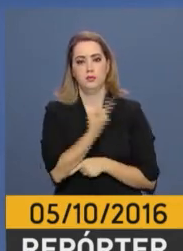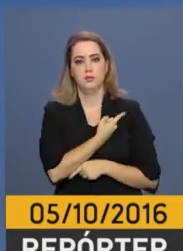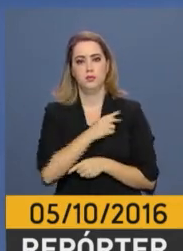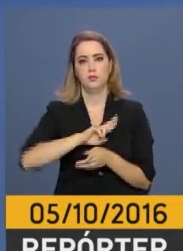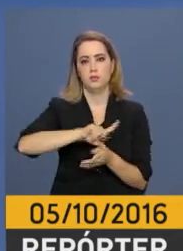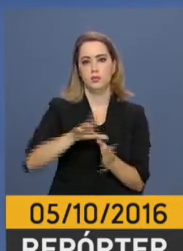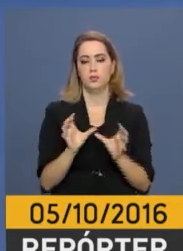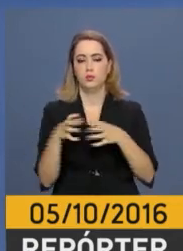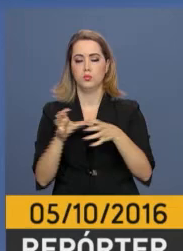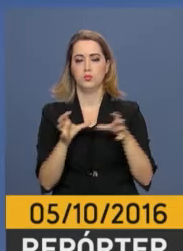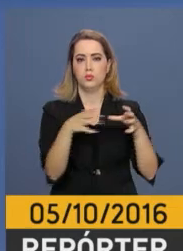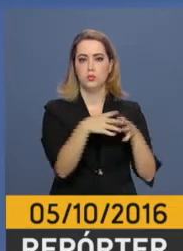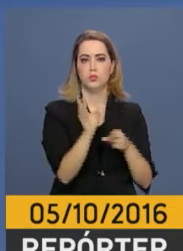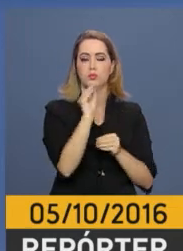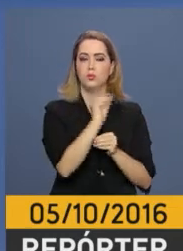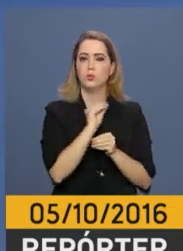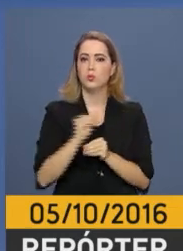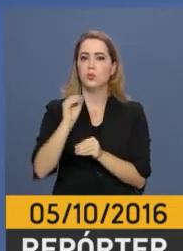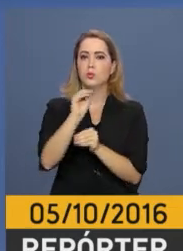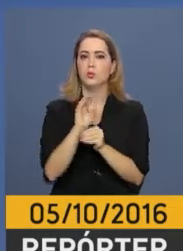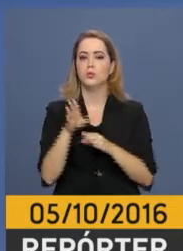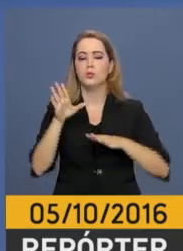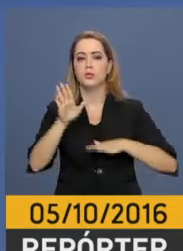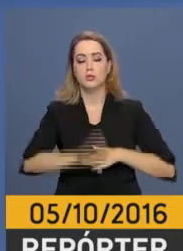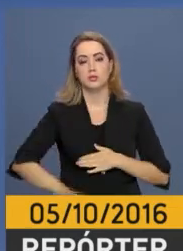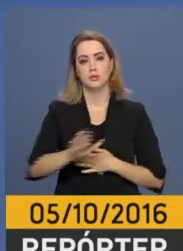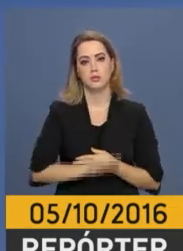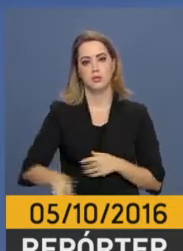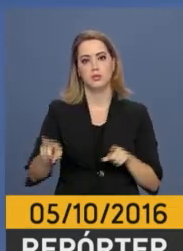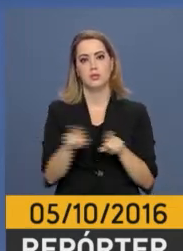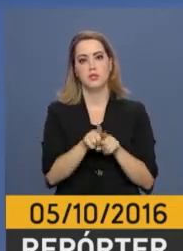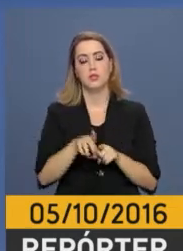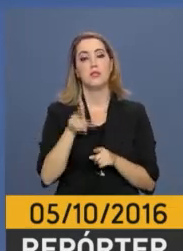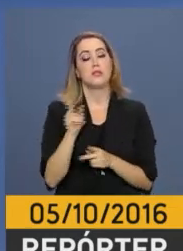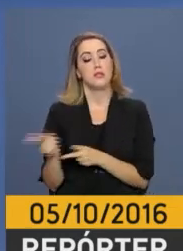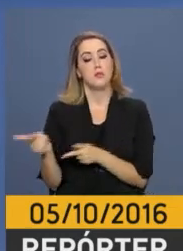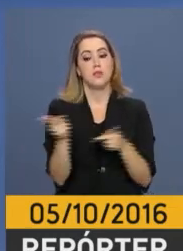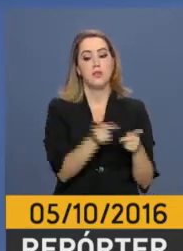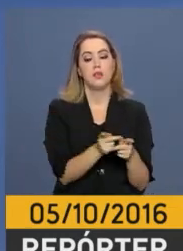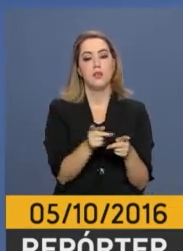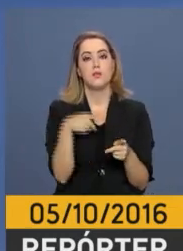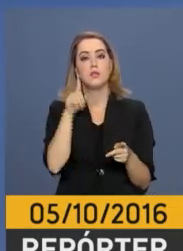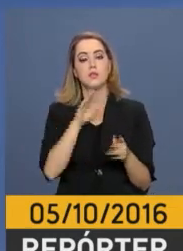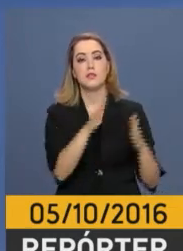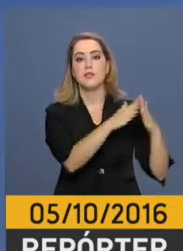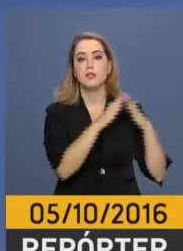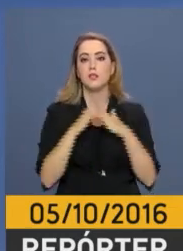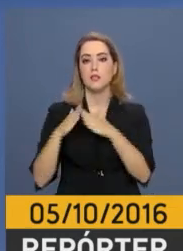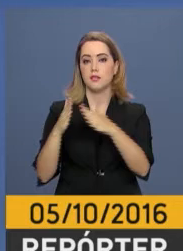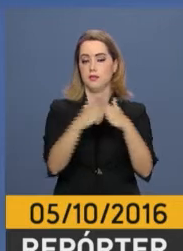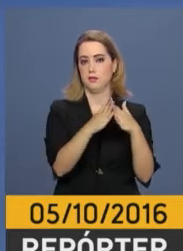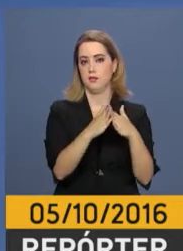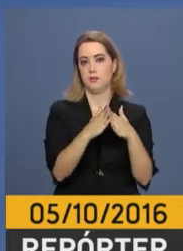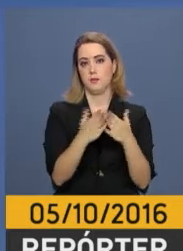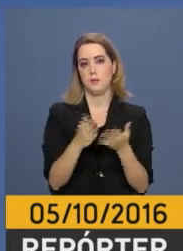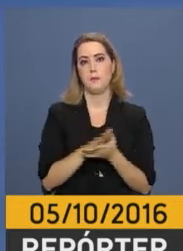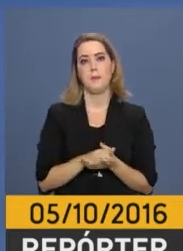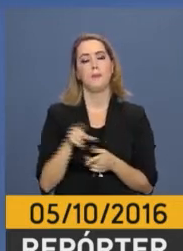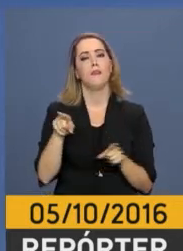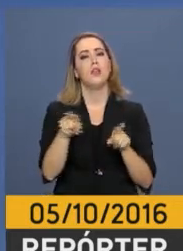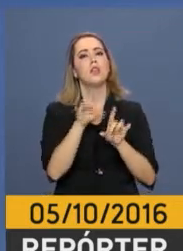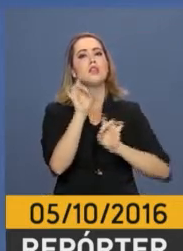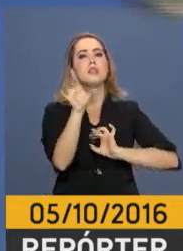para ser um atendimento integral essas crianças e vai ter um sistema de visitação que vai acompanhar as crianças em casa em